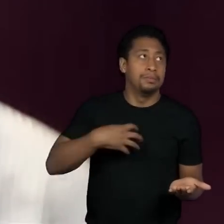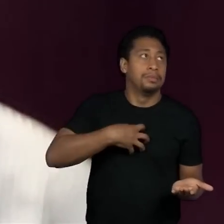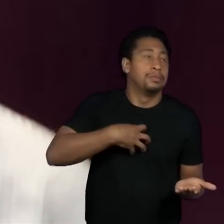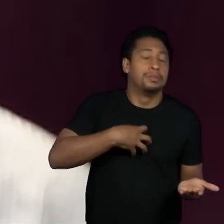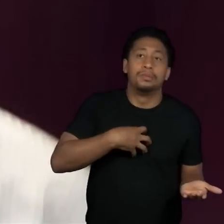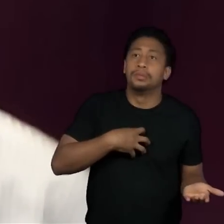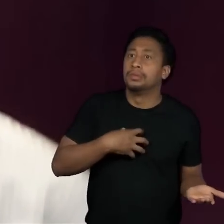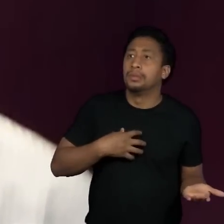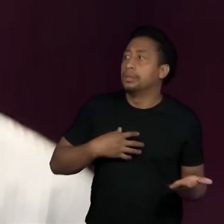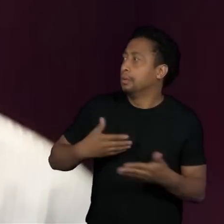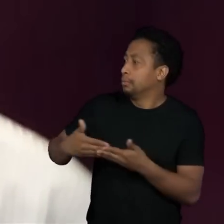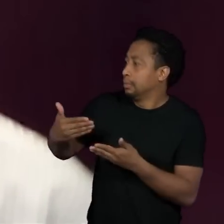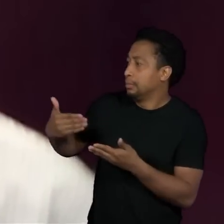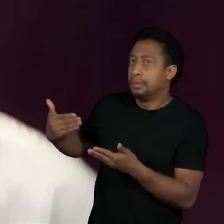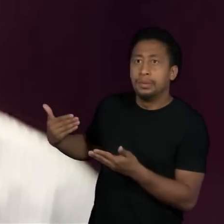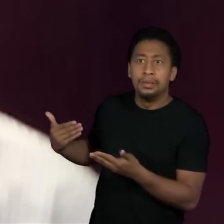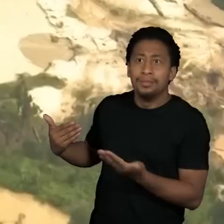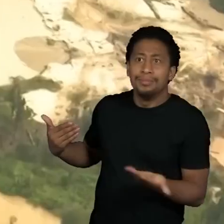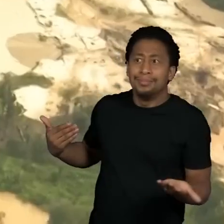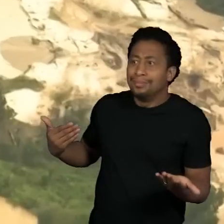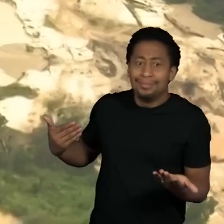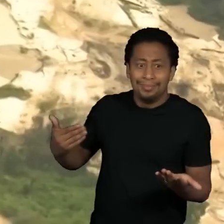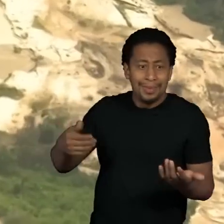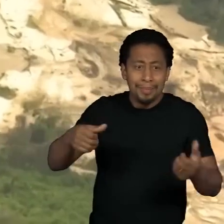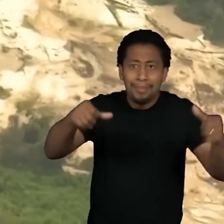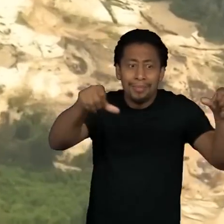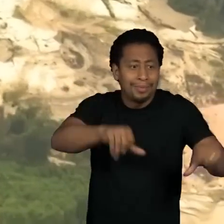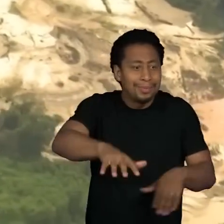e estejamos assistindo esse filme de horror.